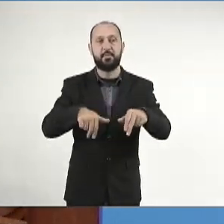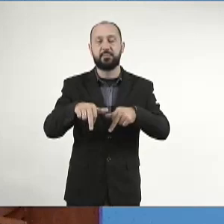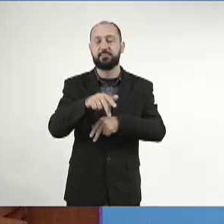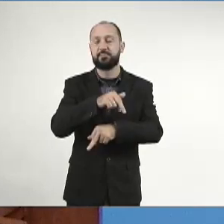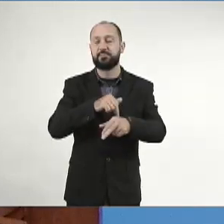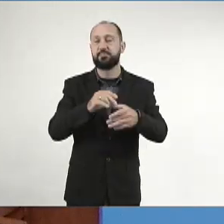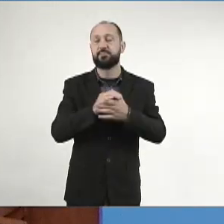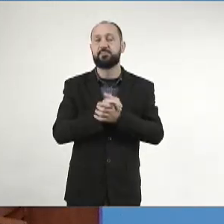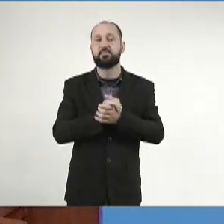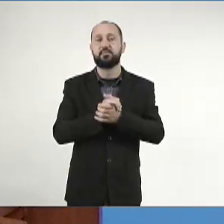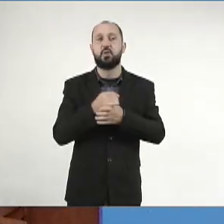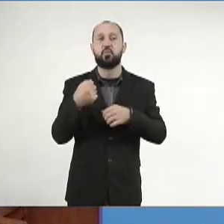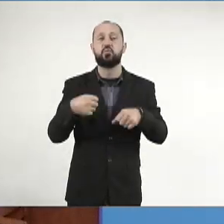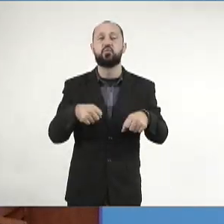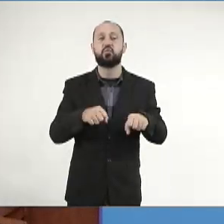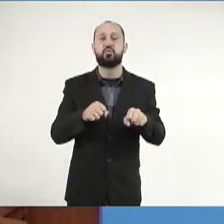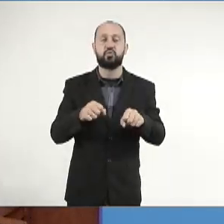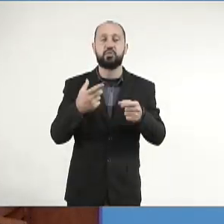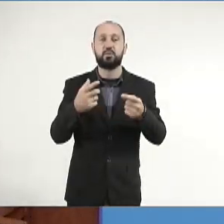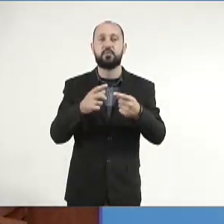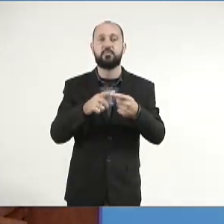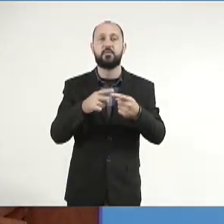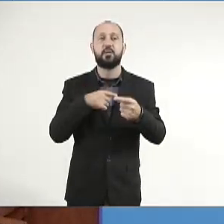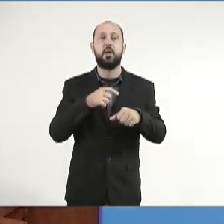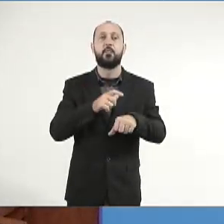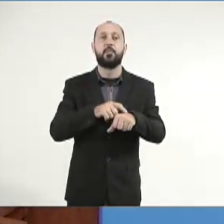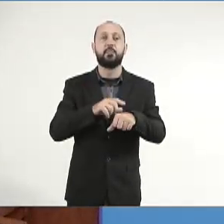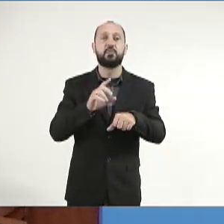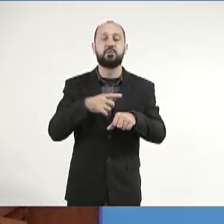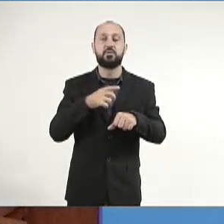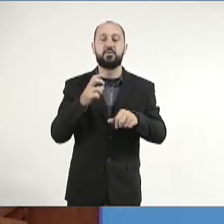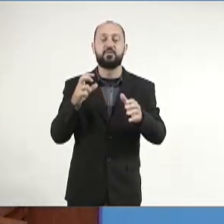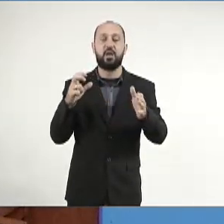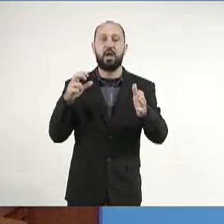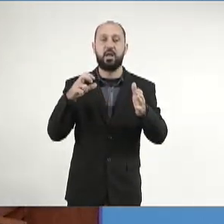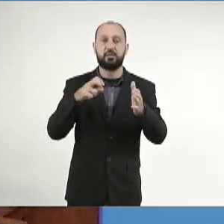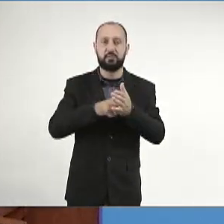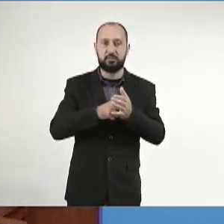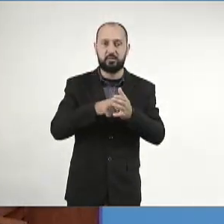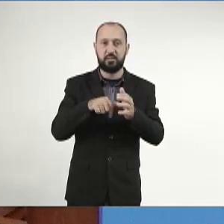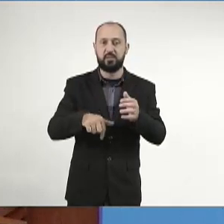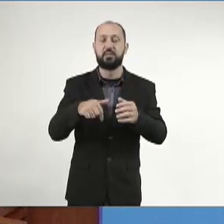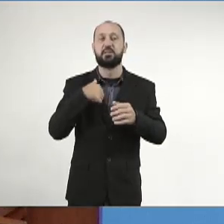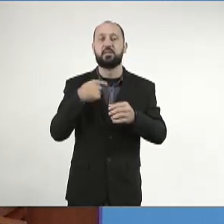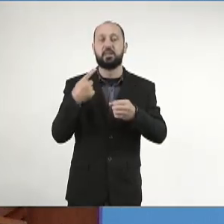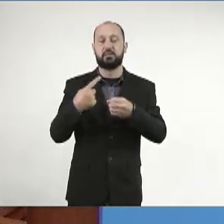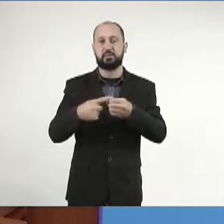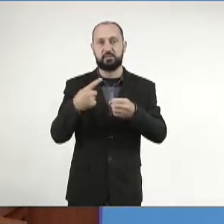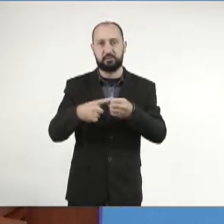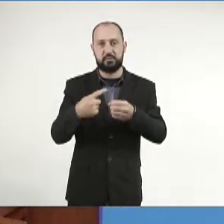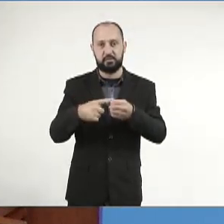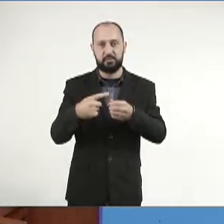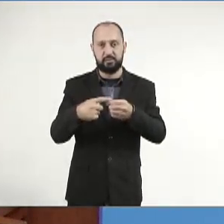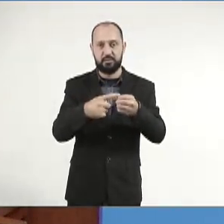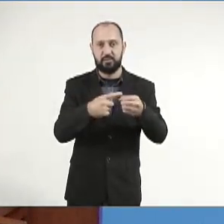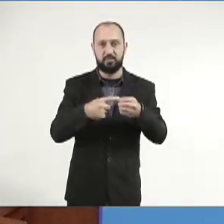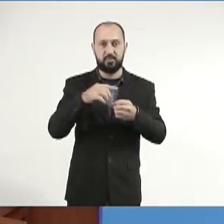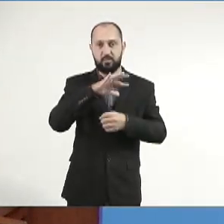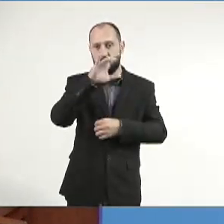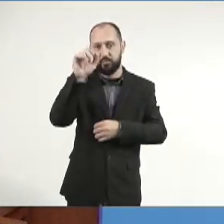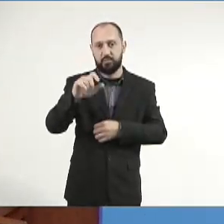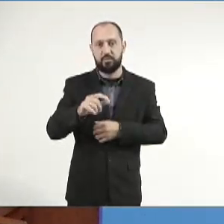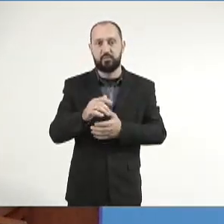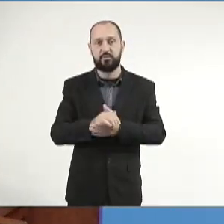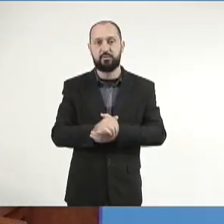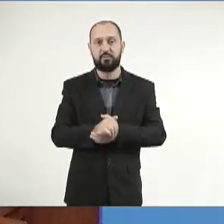os motoentregadores, casos de acidentes que já tivemos nas cidades de Mato Grosso do